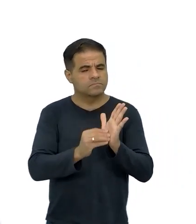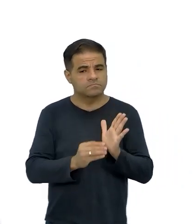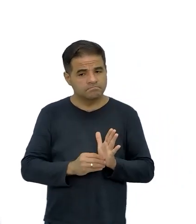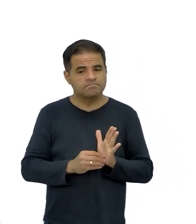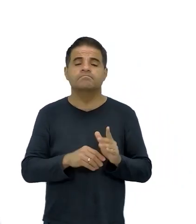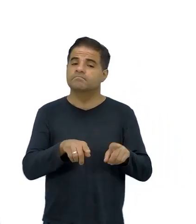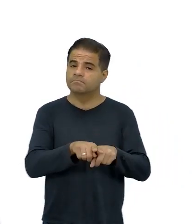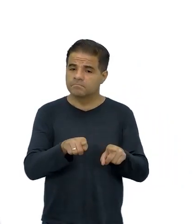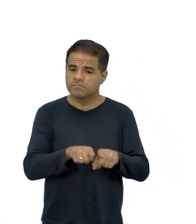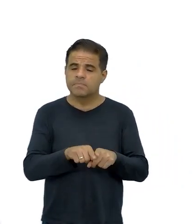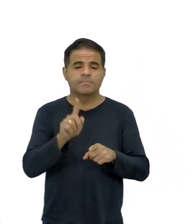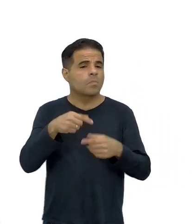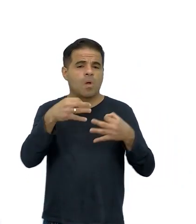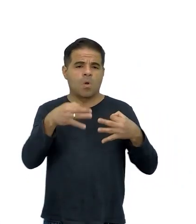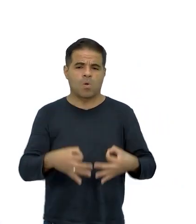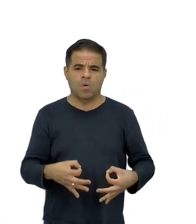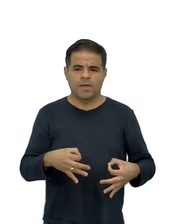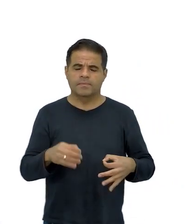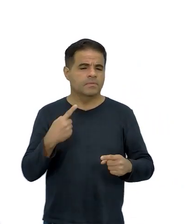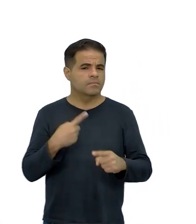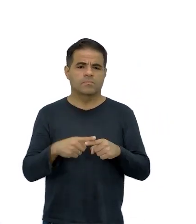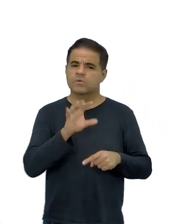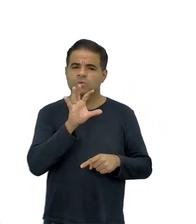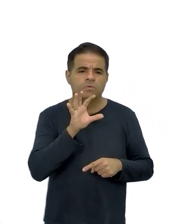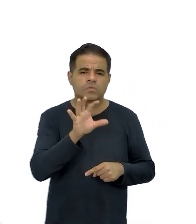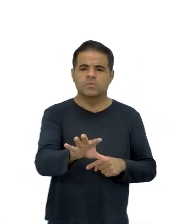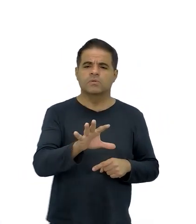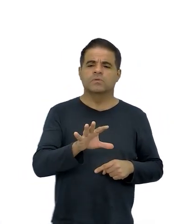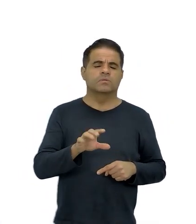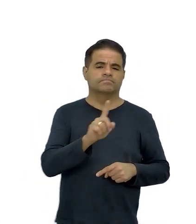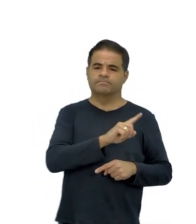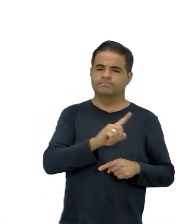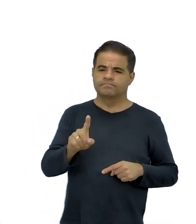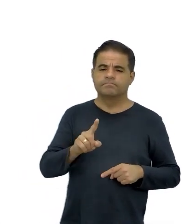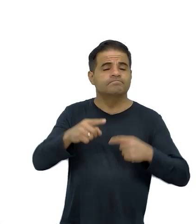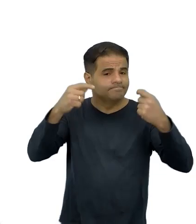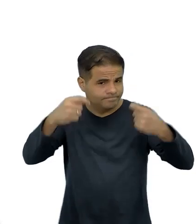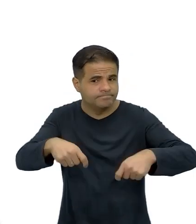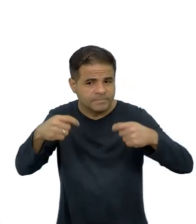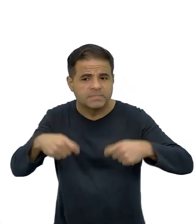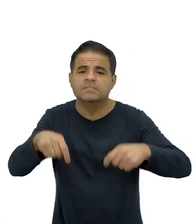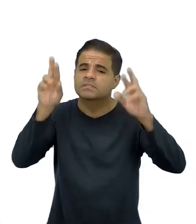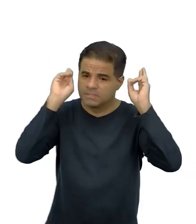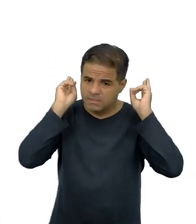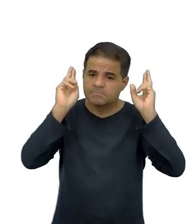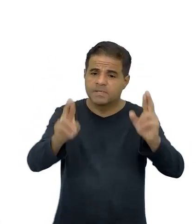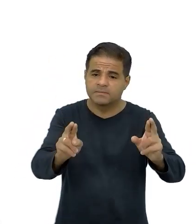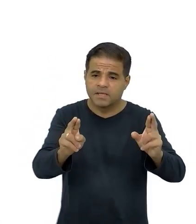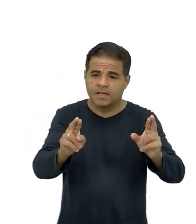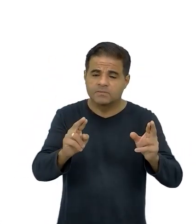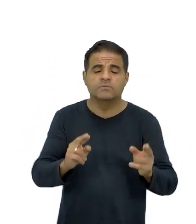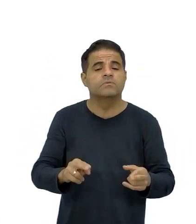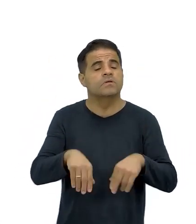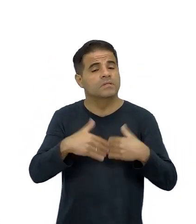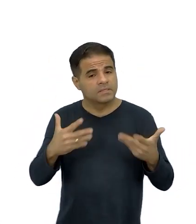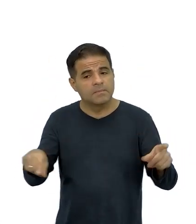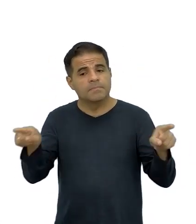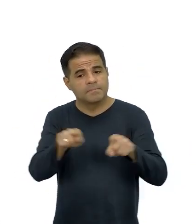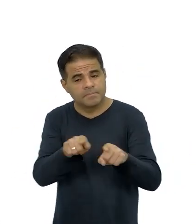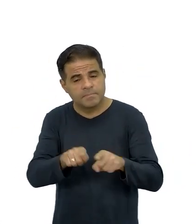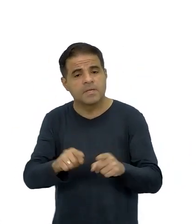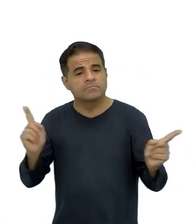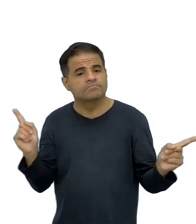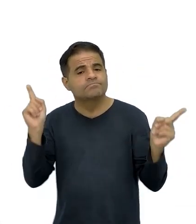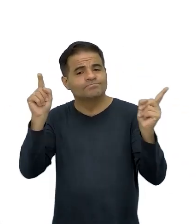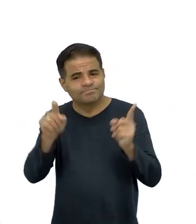outras nem tão corretas, porque o sentido pretendido precisa ser respeitado. Além disso, o